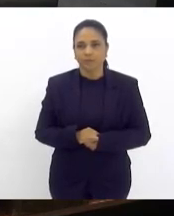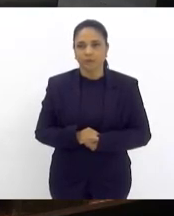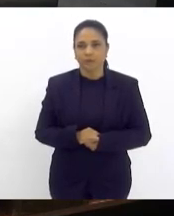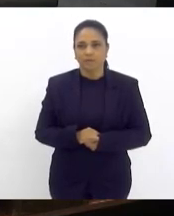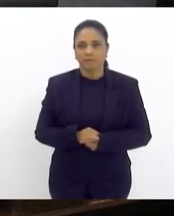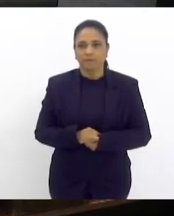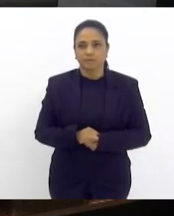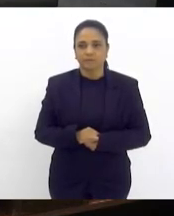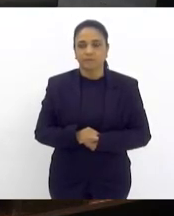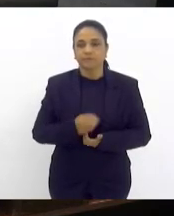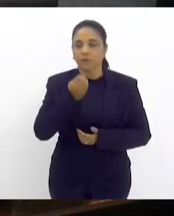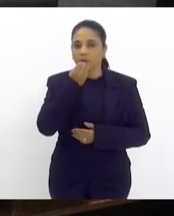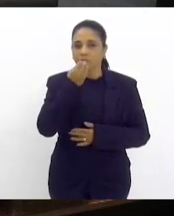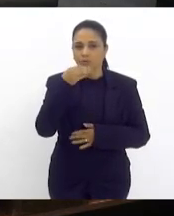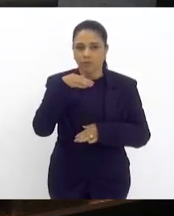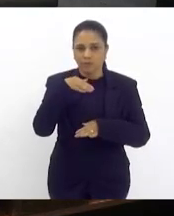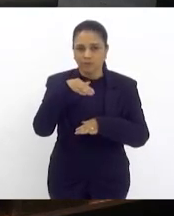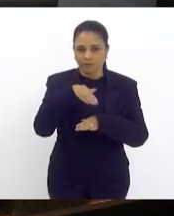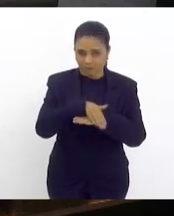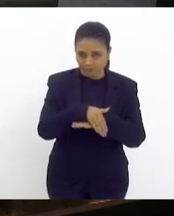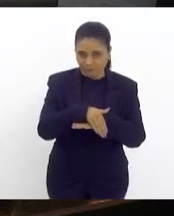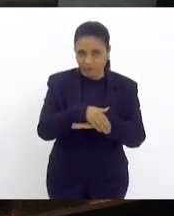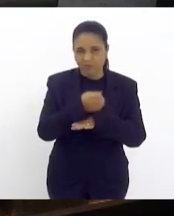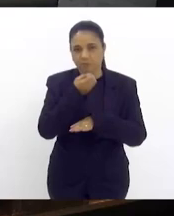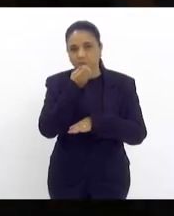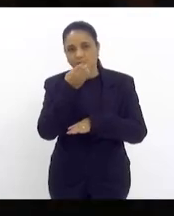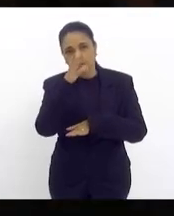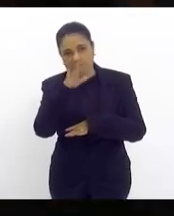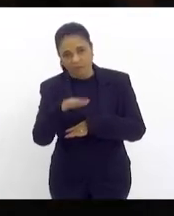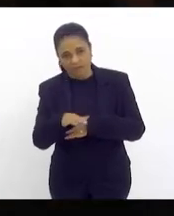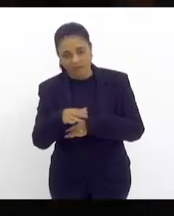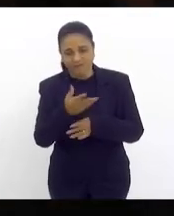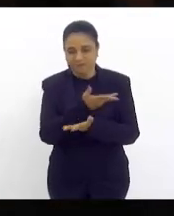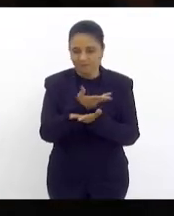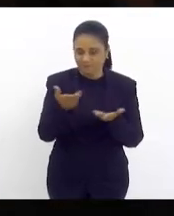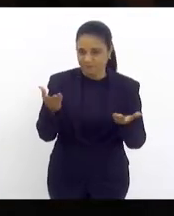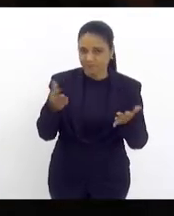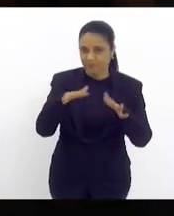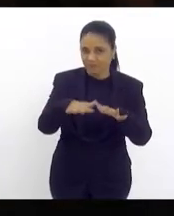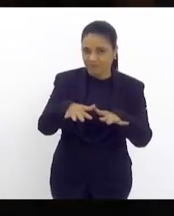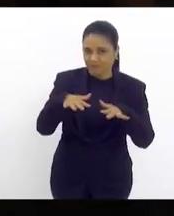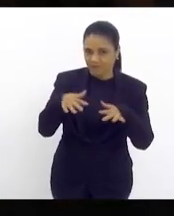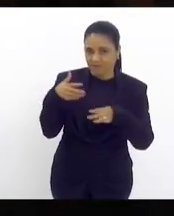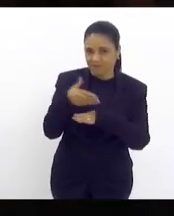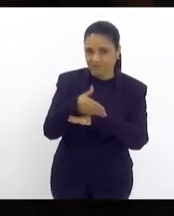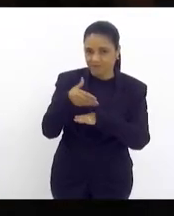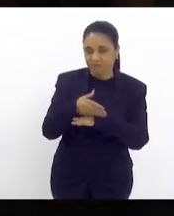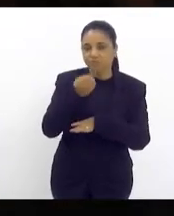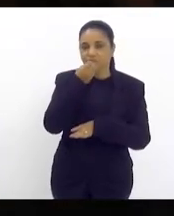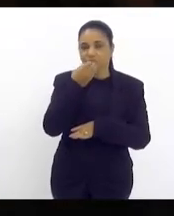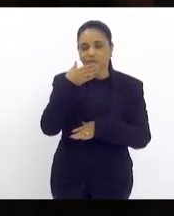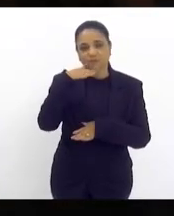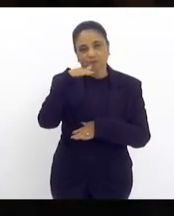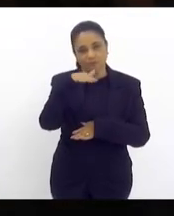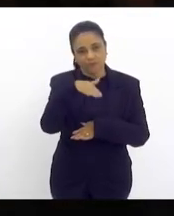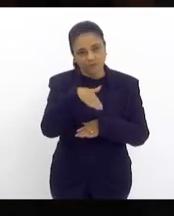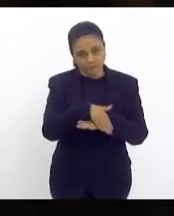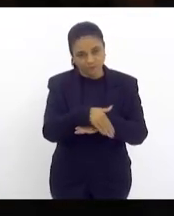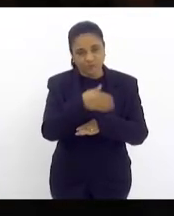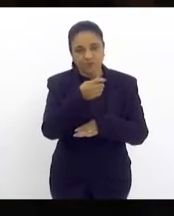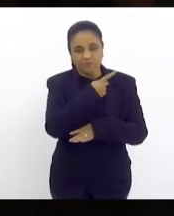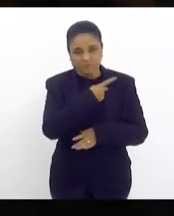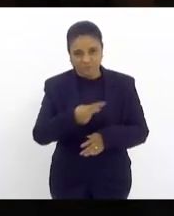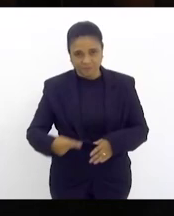boa noite boa noite boa tarde boa noite para todos presentes na casa boa tarde boa noite Presidente E